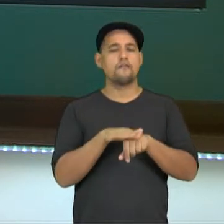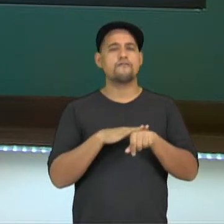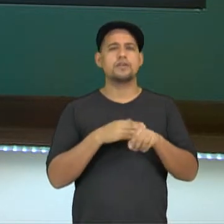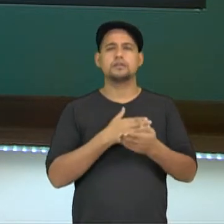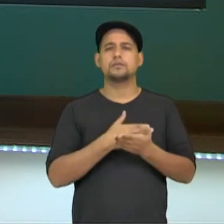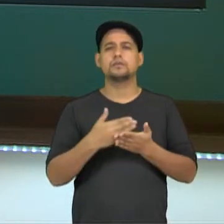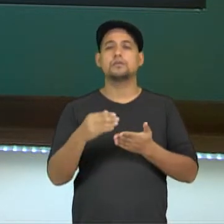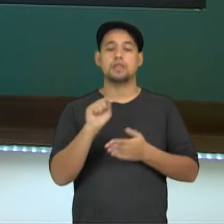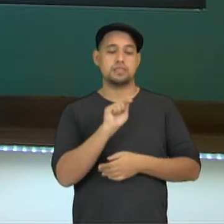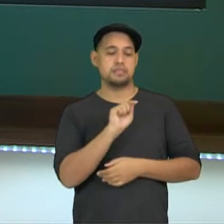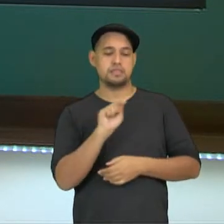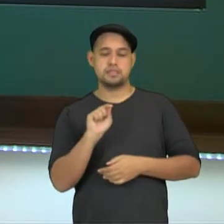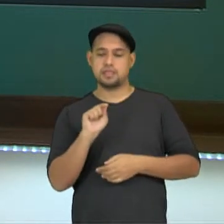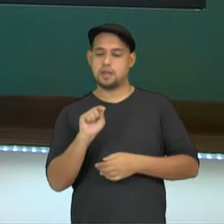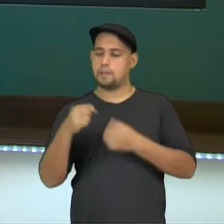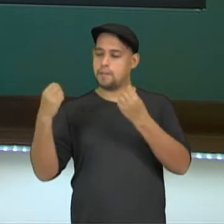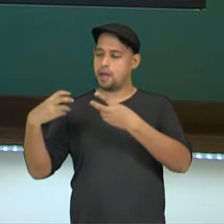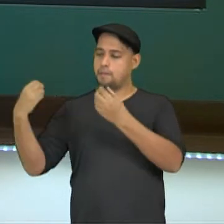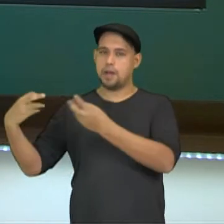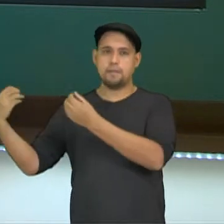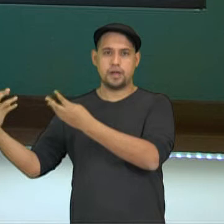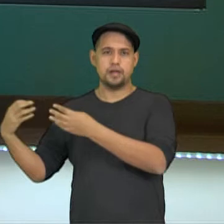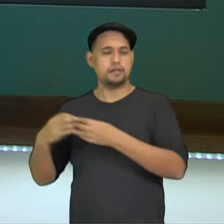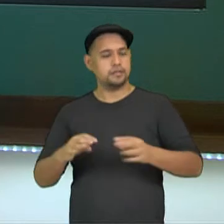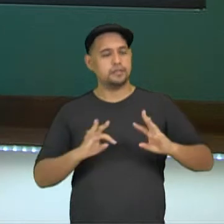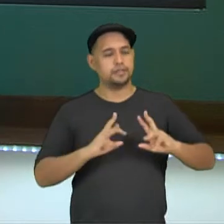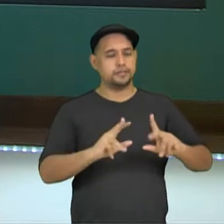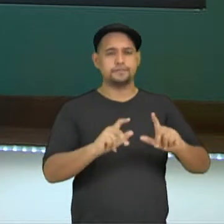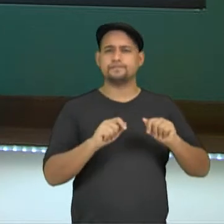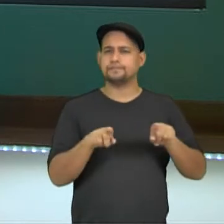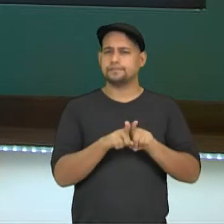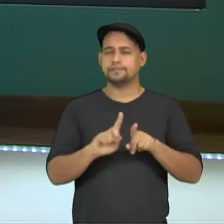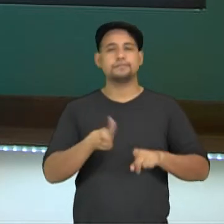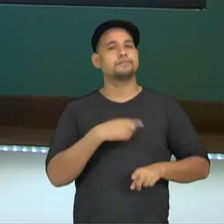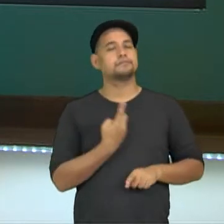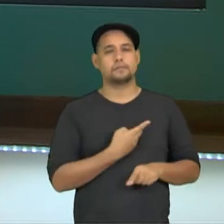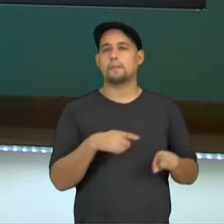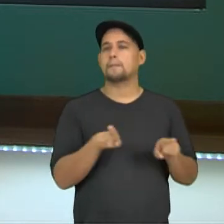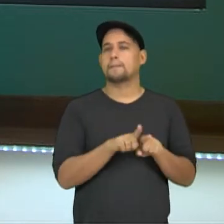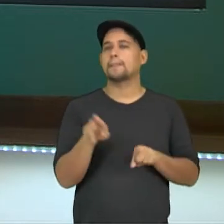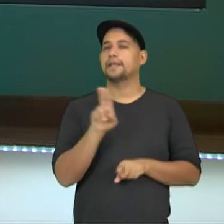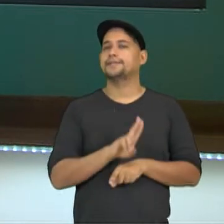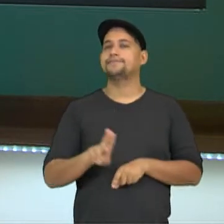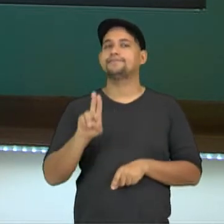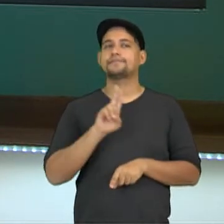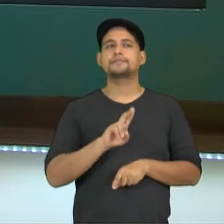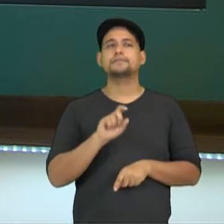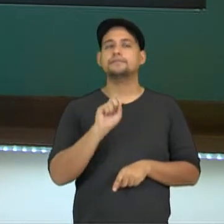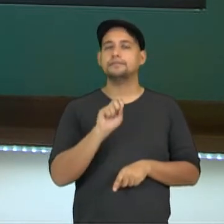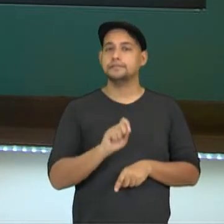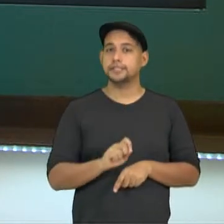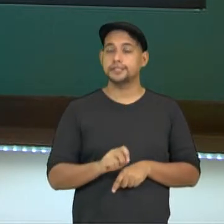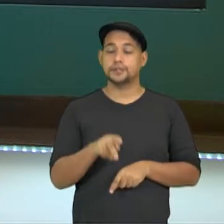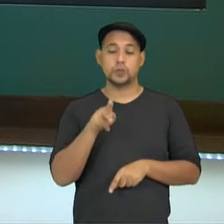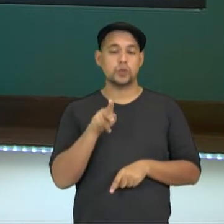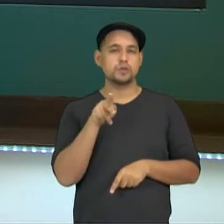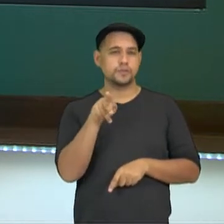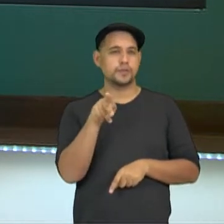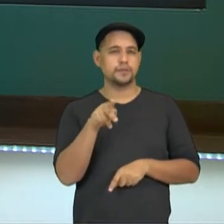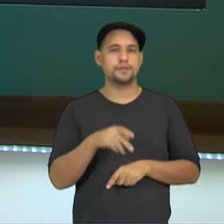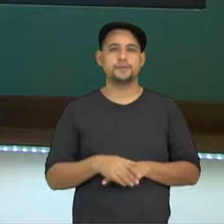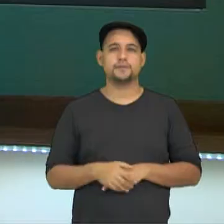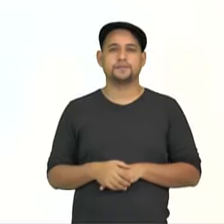se inicia com travessão. Então, para todas essas situações aqui, nós também usamos o sinalzinho 2